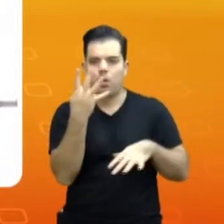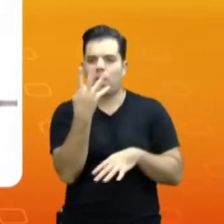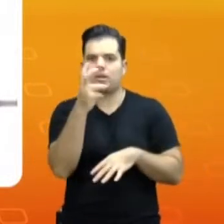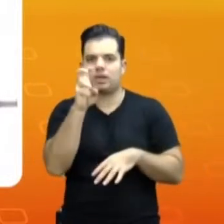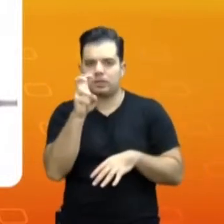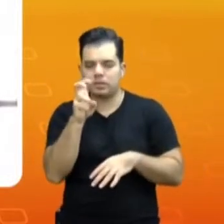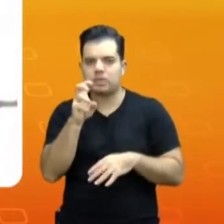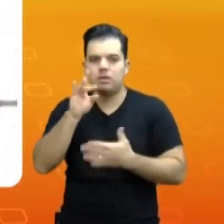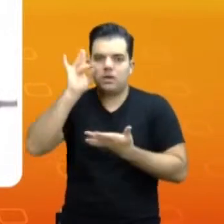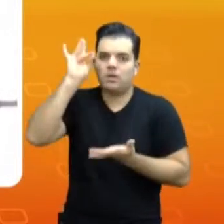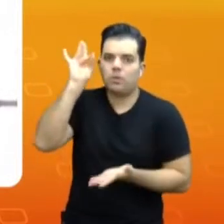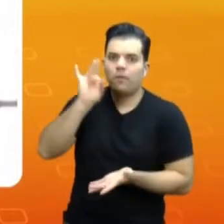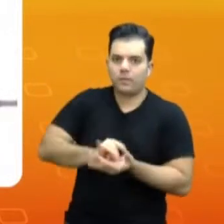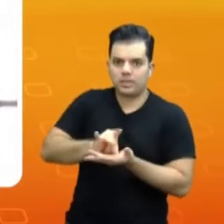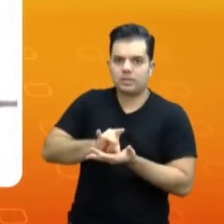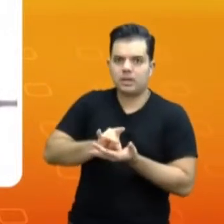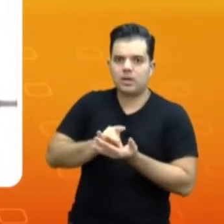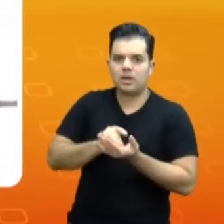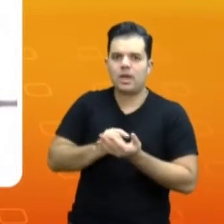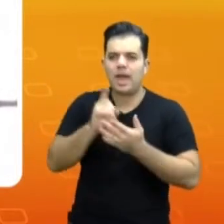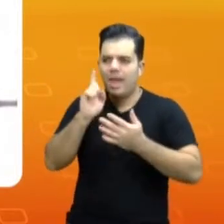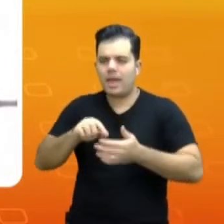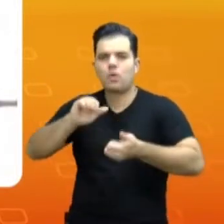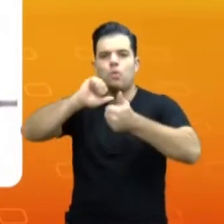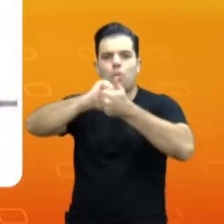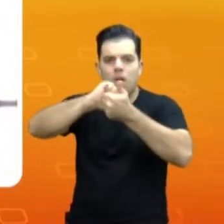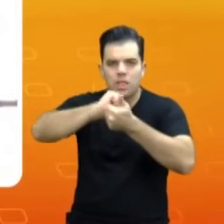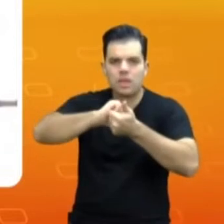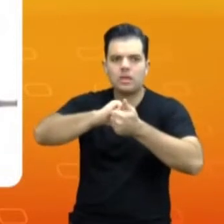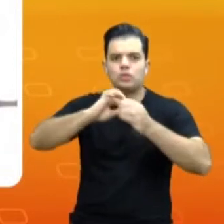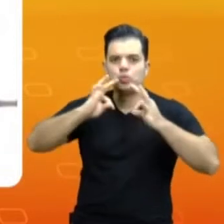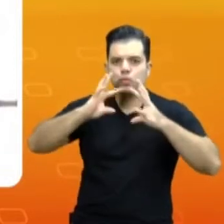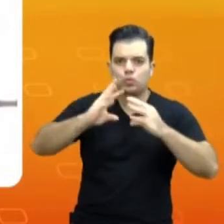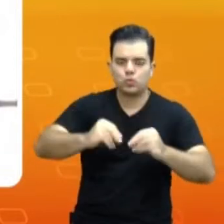gente poder distribuir eles na sua integridade